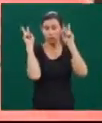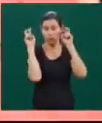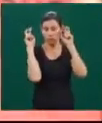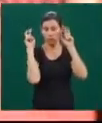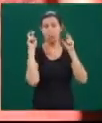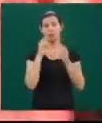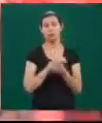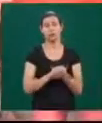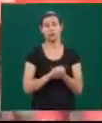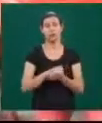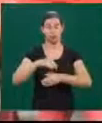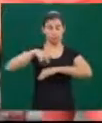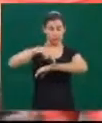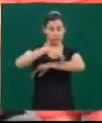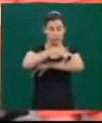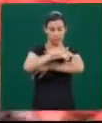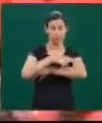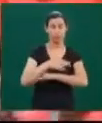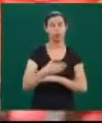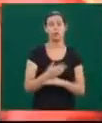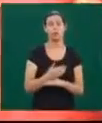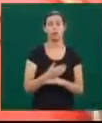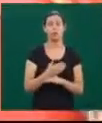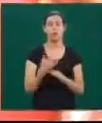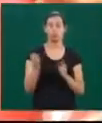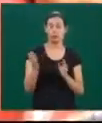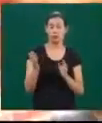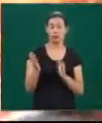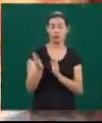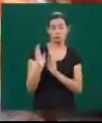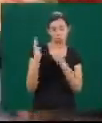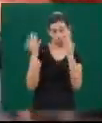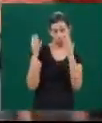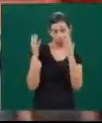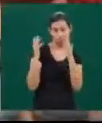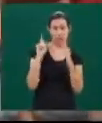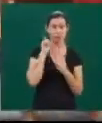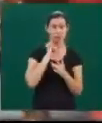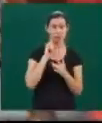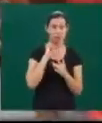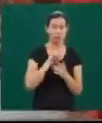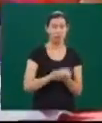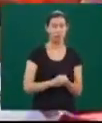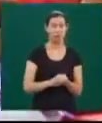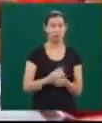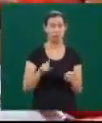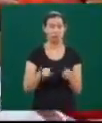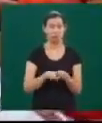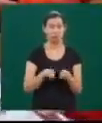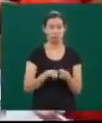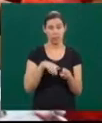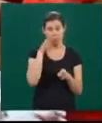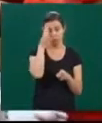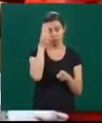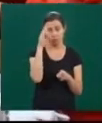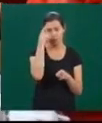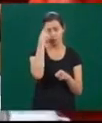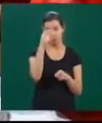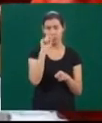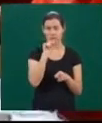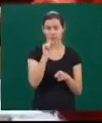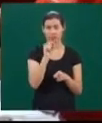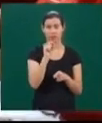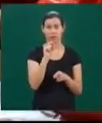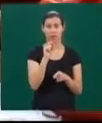foi homenagear Minas Gerais, e a principal ideia da marca, dar chance para que as detentas possam trilhar um